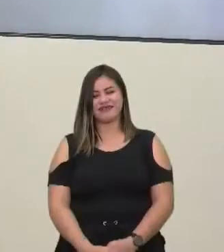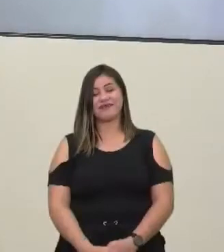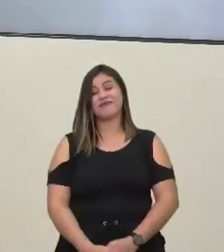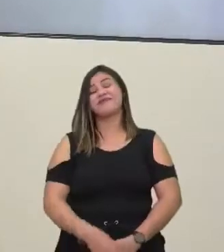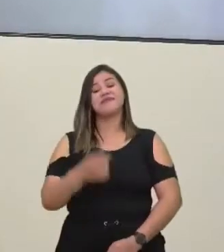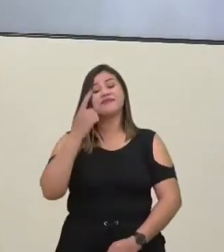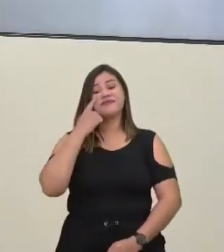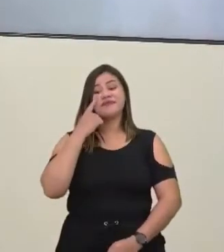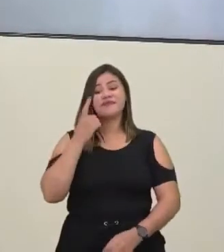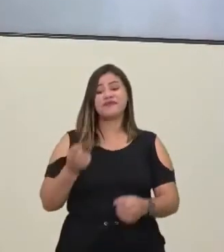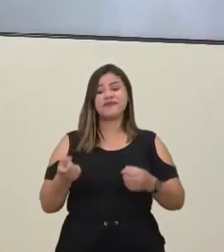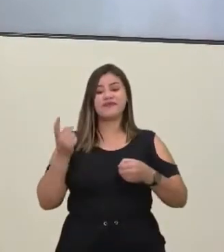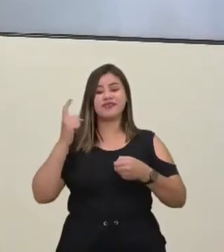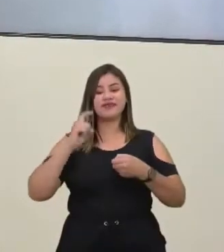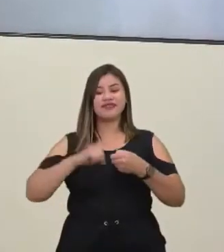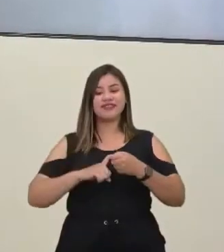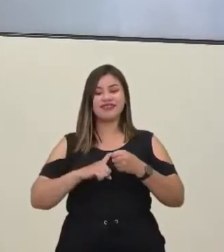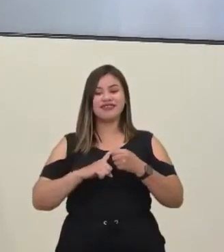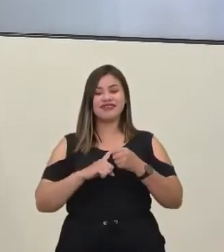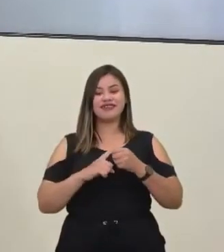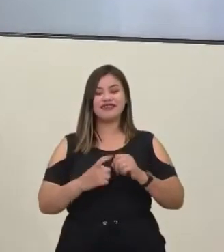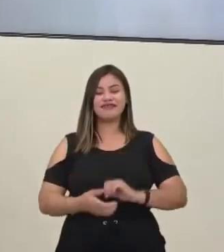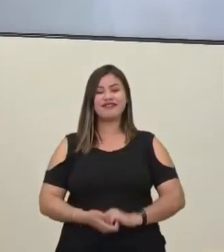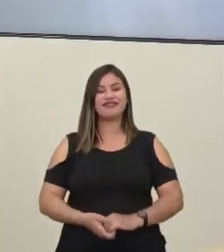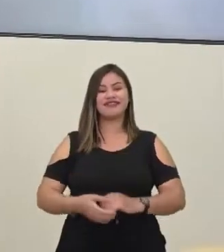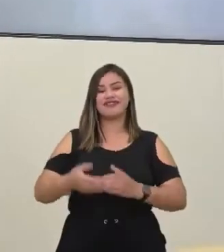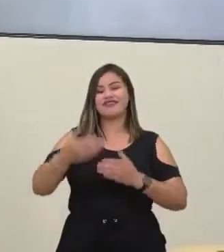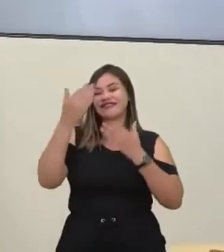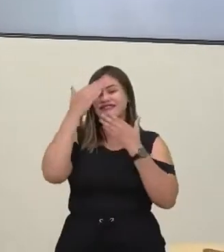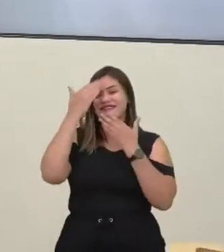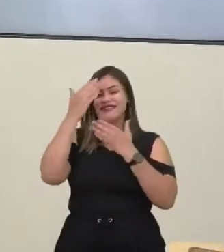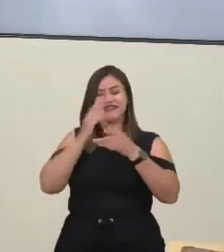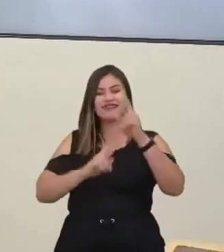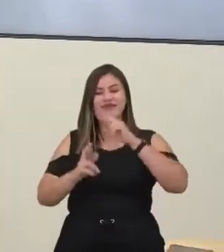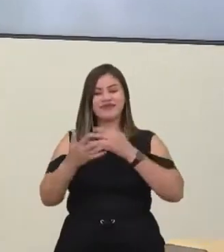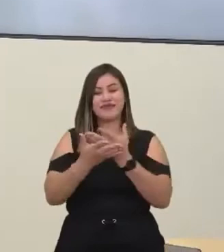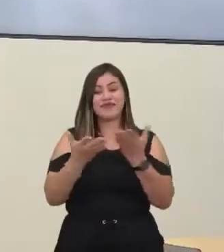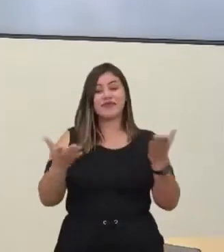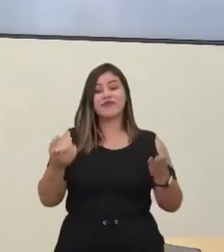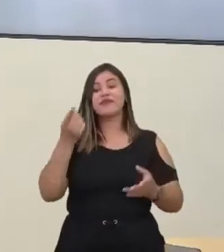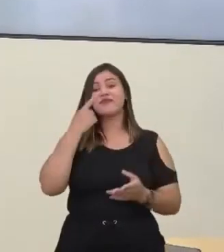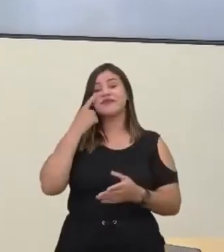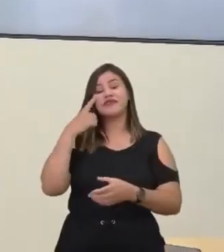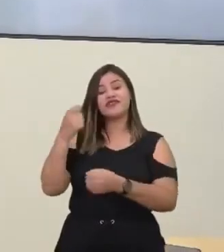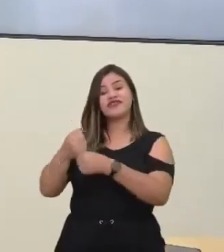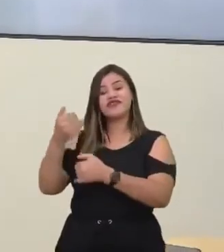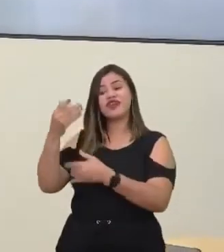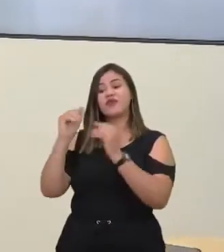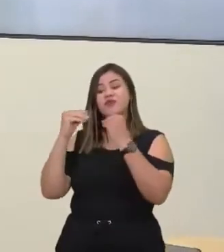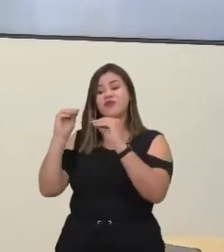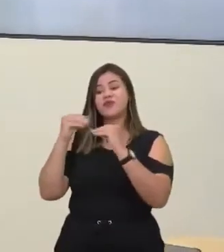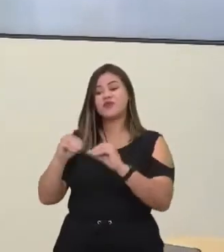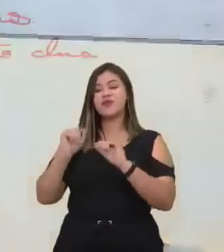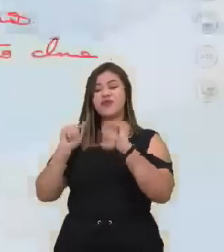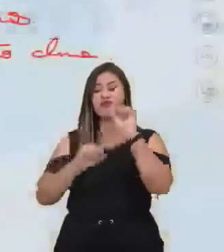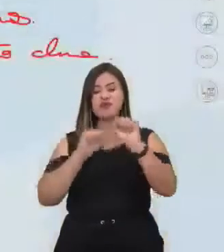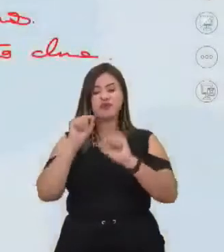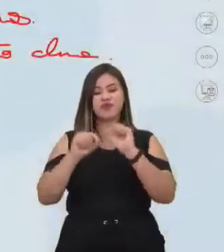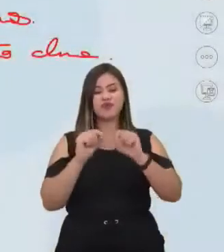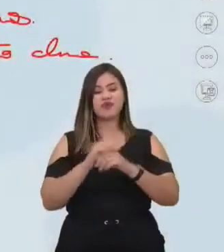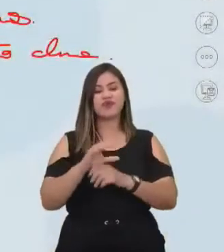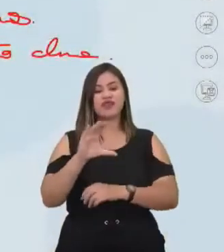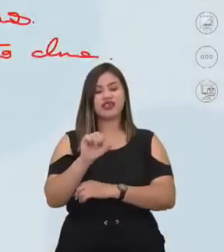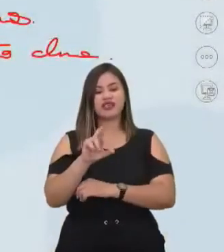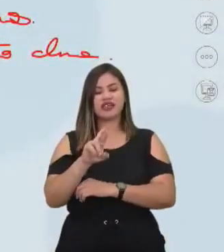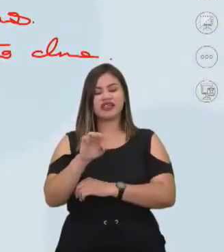olha só, gente, voltando. Obrigada pelas participações de vocês. Vamos dar uma olhadinha que vocês colocaram aqui no chat pra gente, olha só. Cristiane